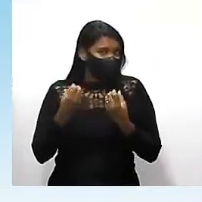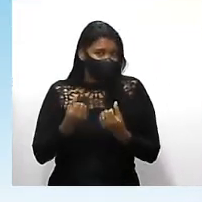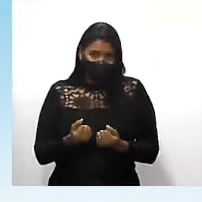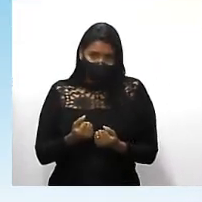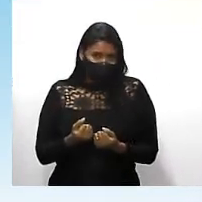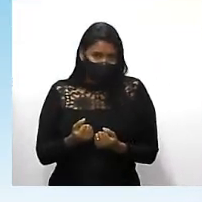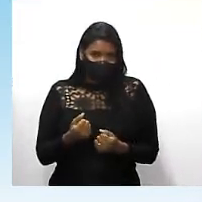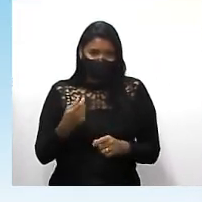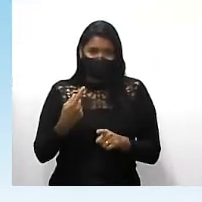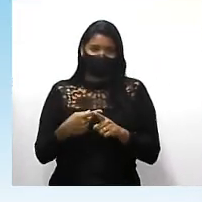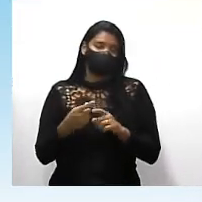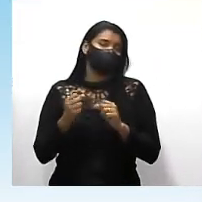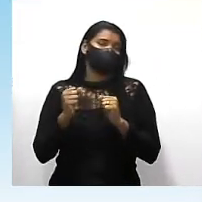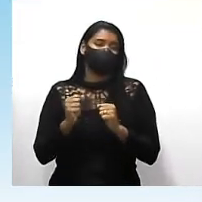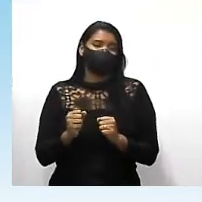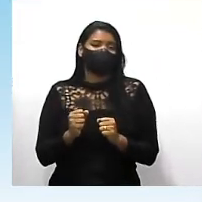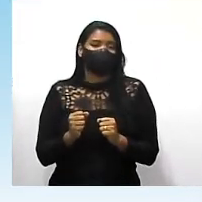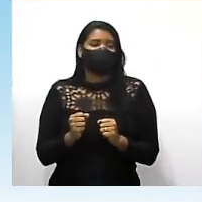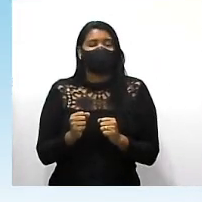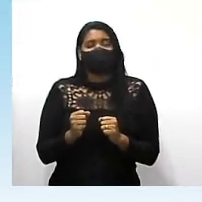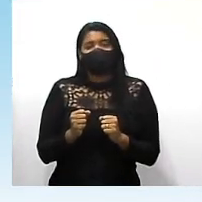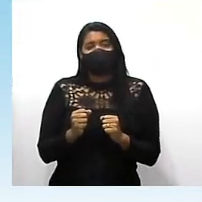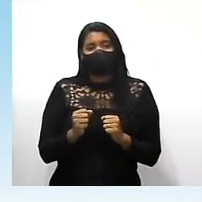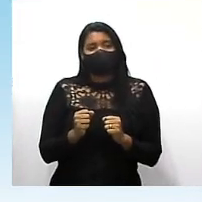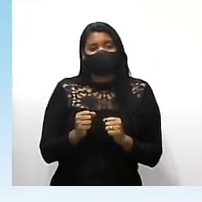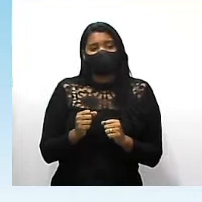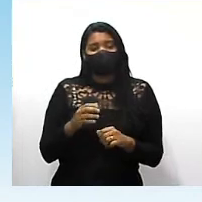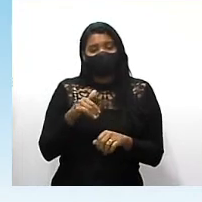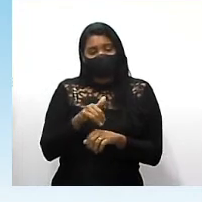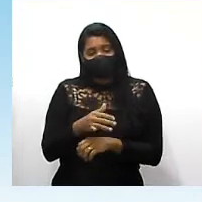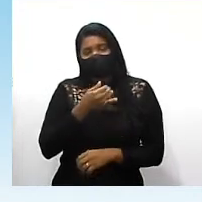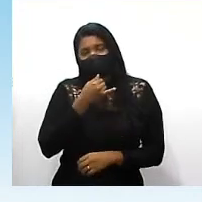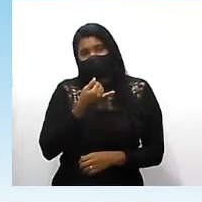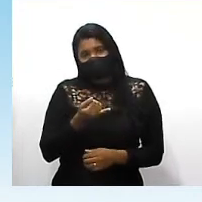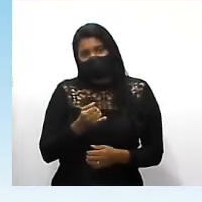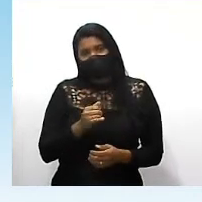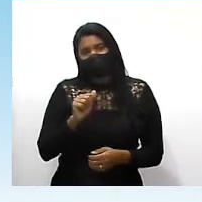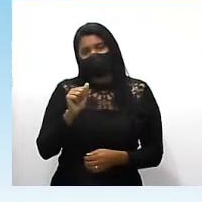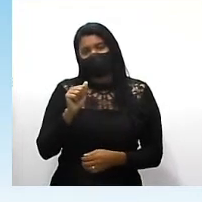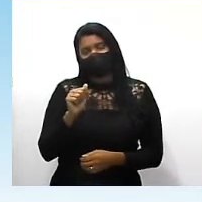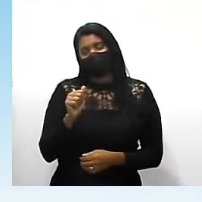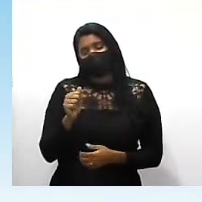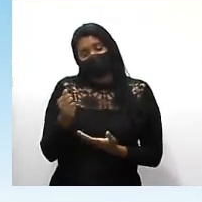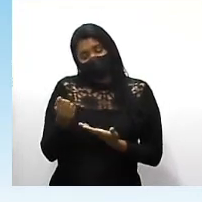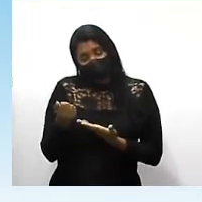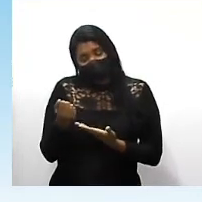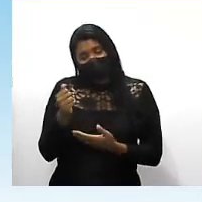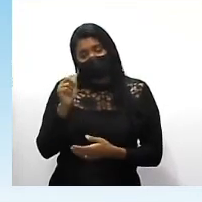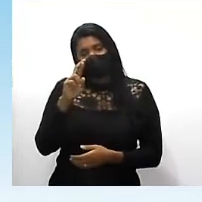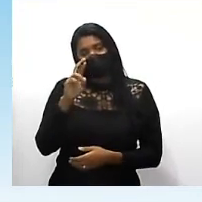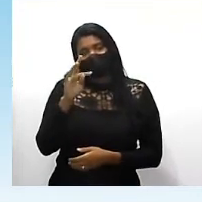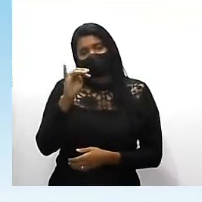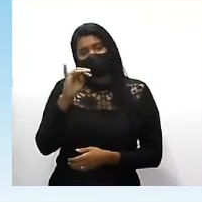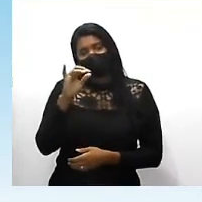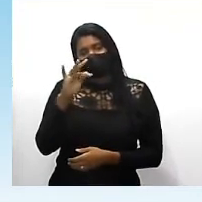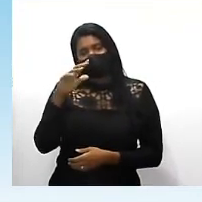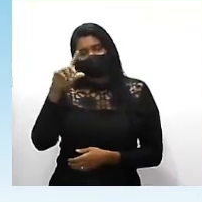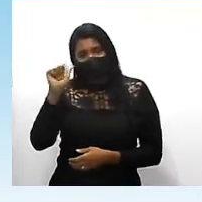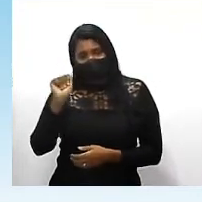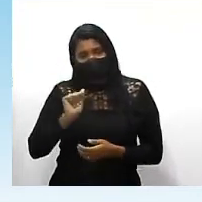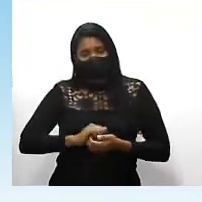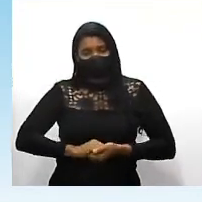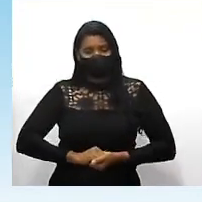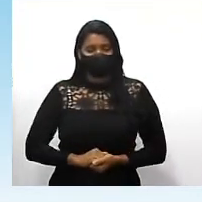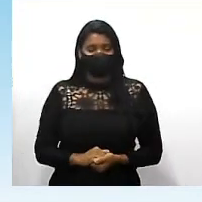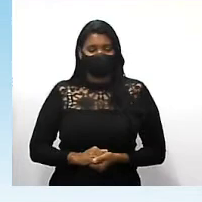inseminação porque poderia ser um fator de traição, por exemplo. Então vem essa questão da inseminação artificial,